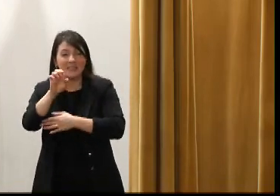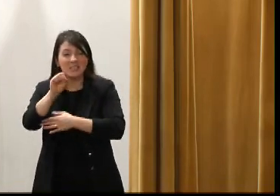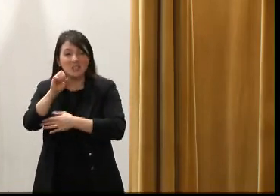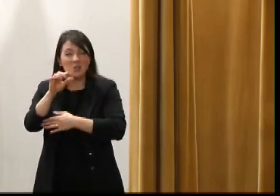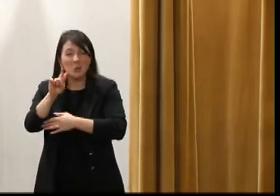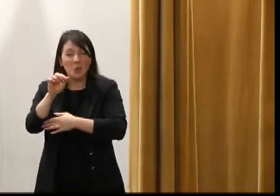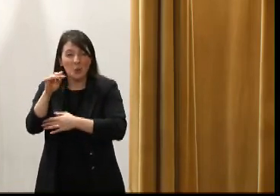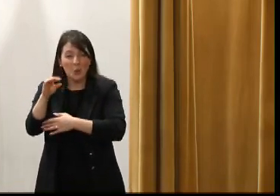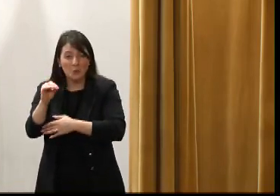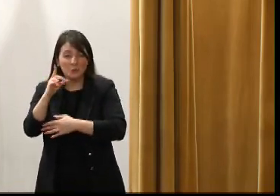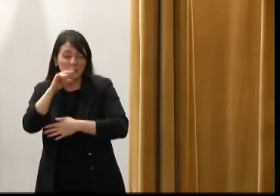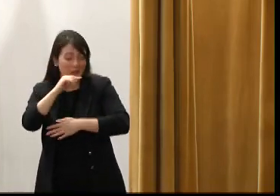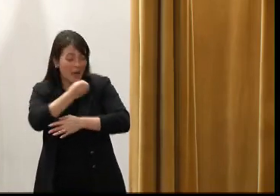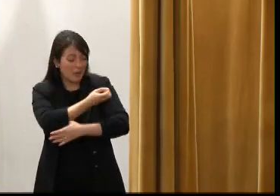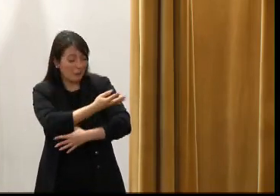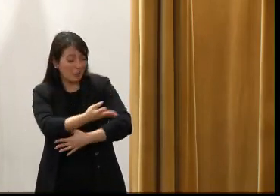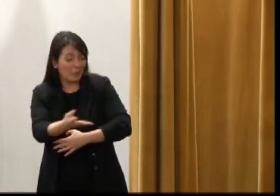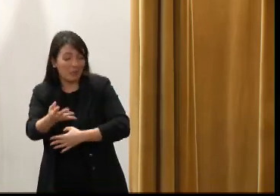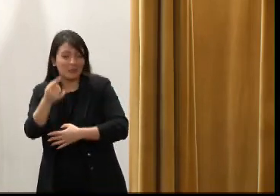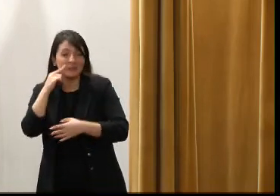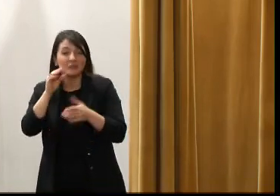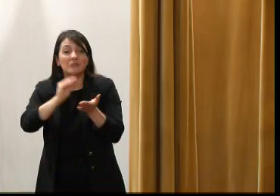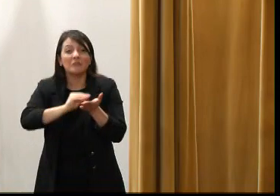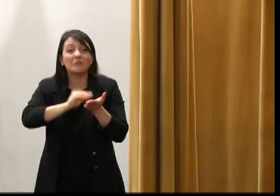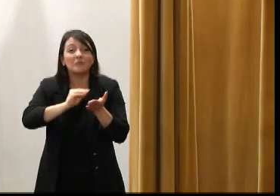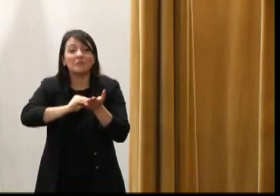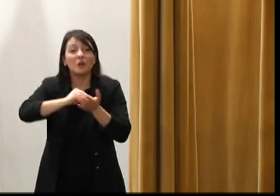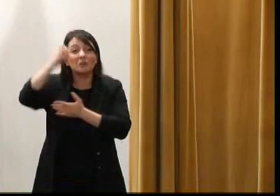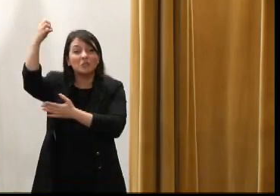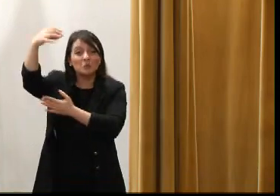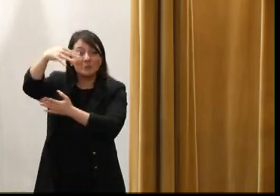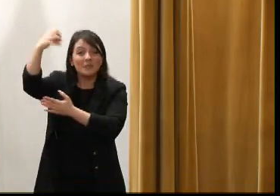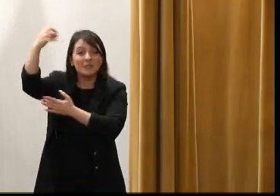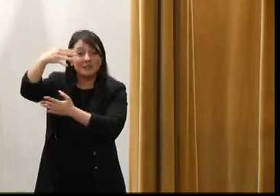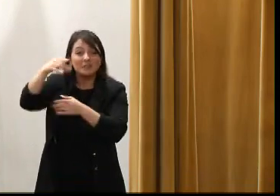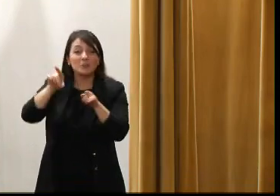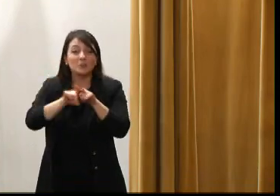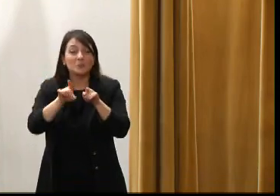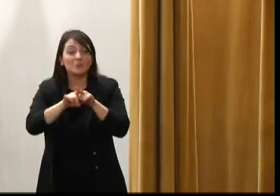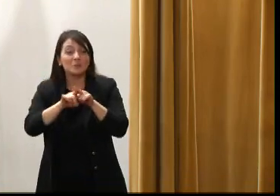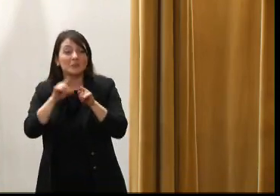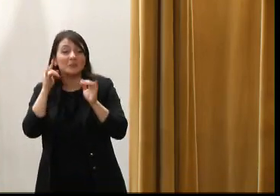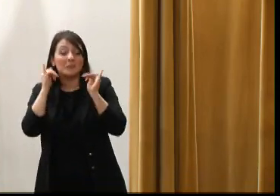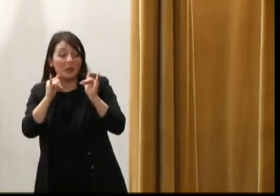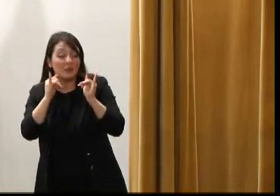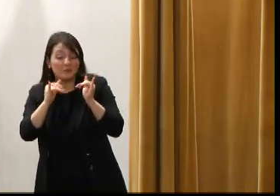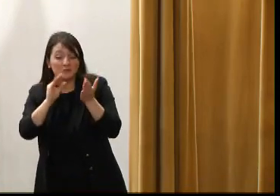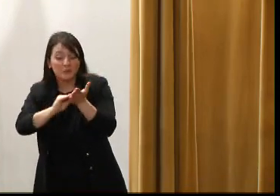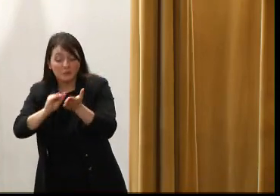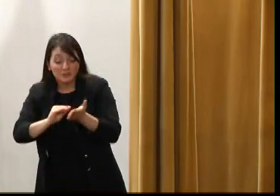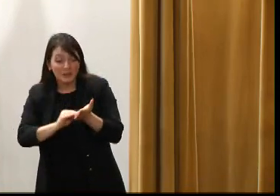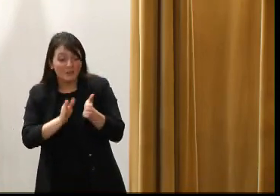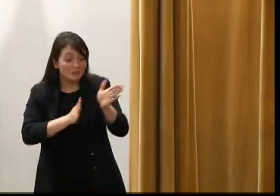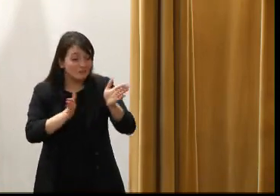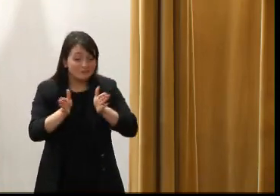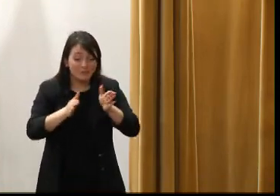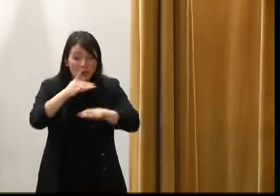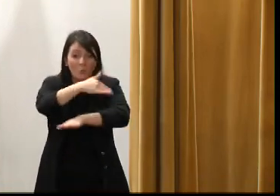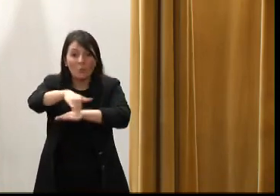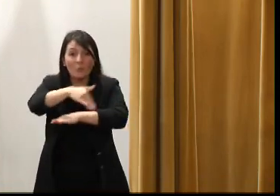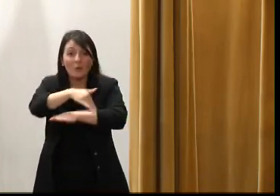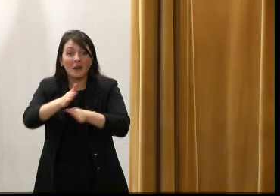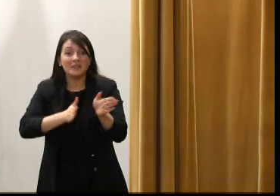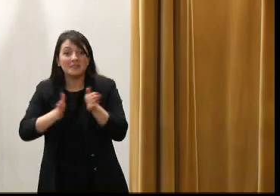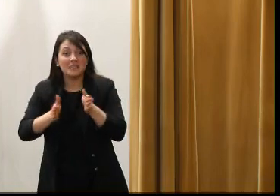segurança, falta de iluminação pública, transporte coletivo com ruas que não têm acesso, e aqui eu podia estender muitas